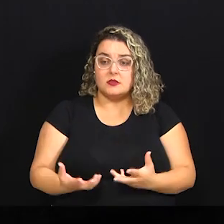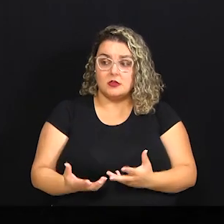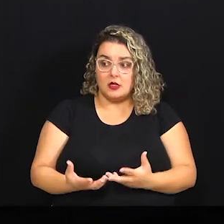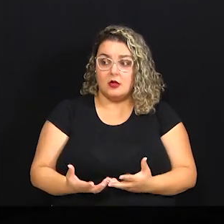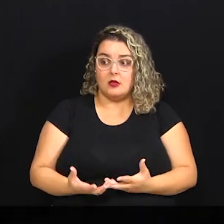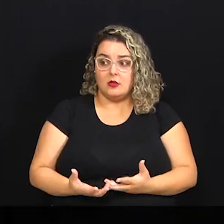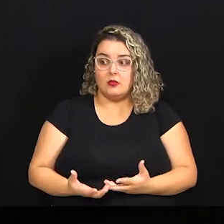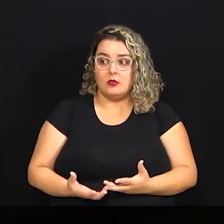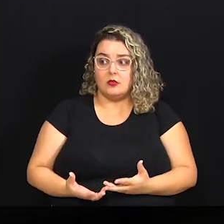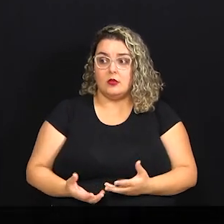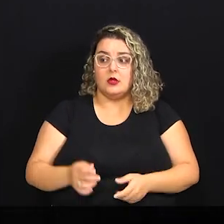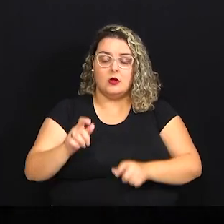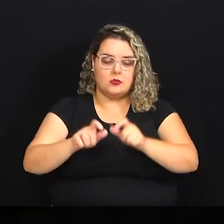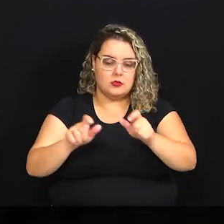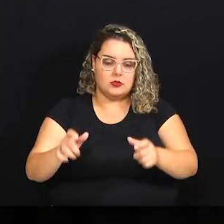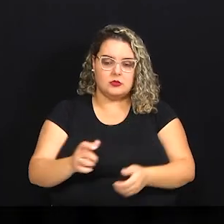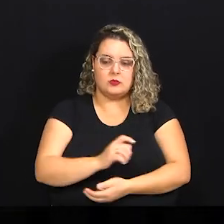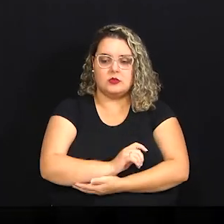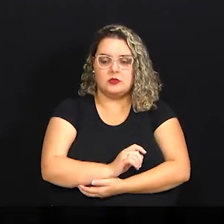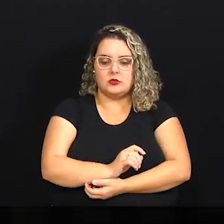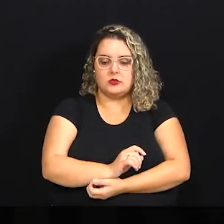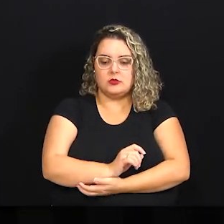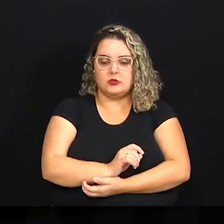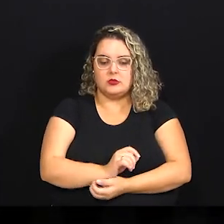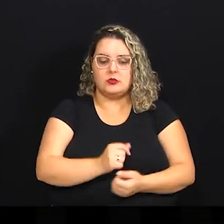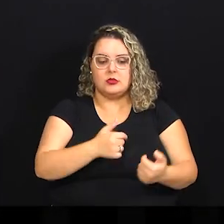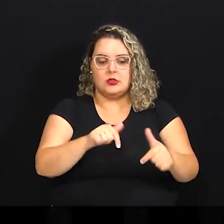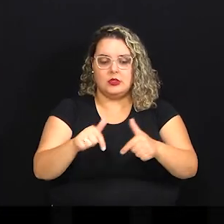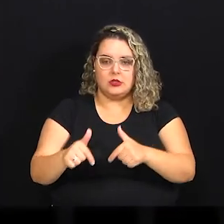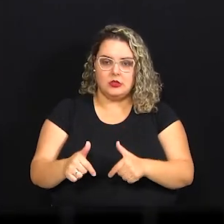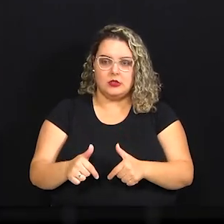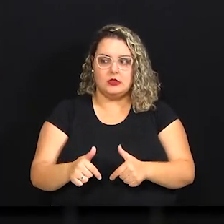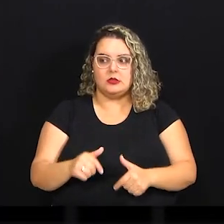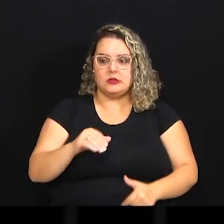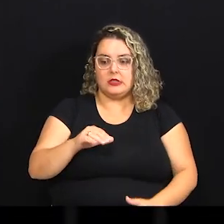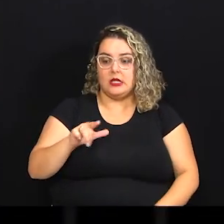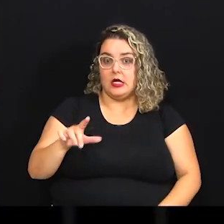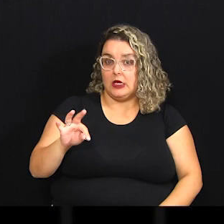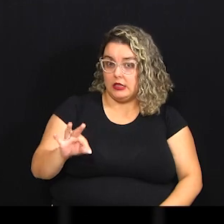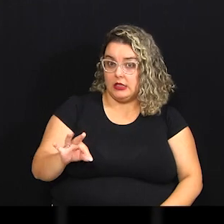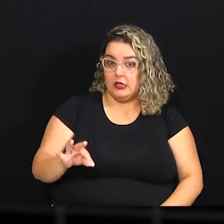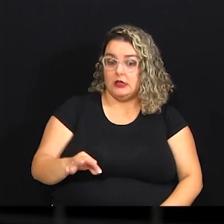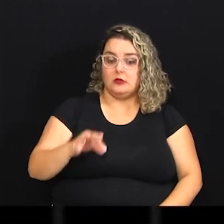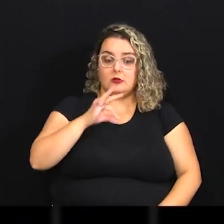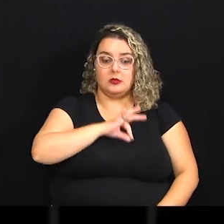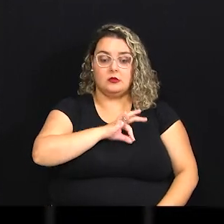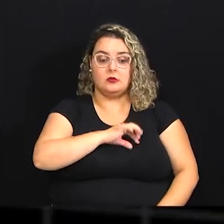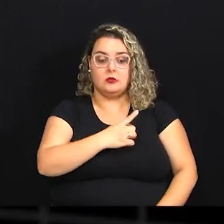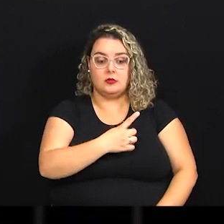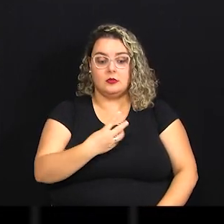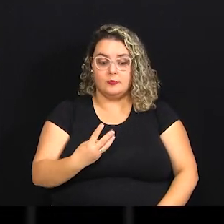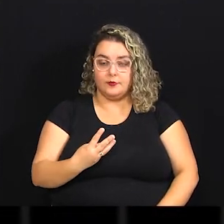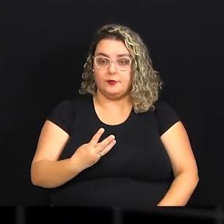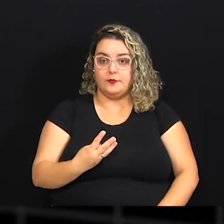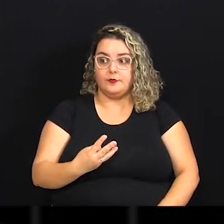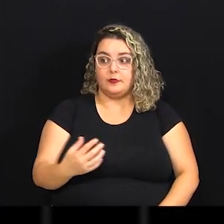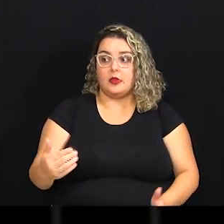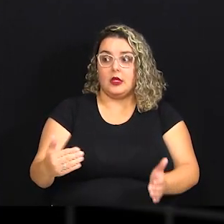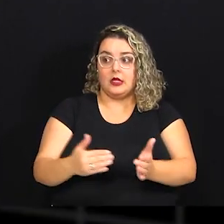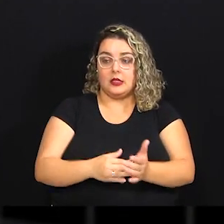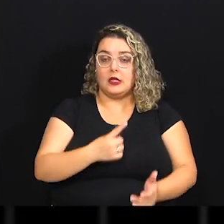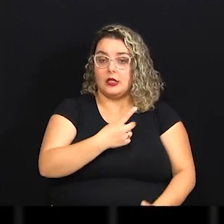fiscal, que são aquelas pessoas que trabalham como CLT, estão recebendo seu 13º,